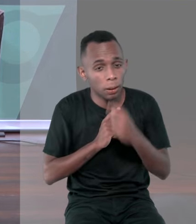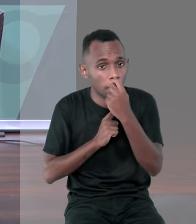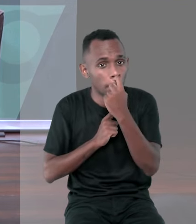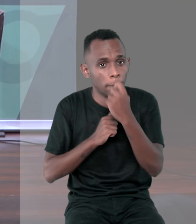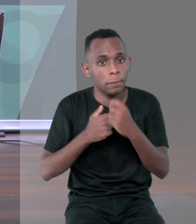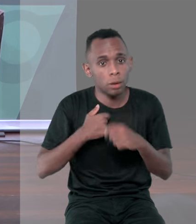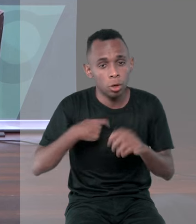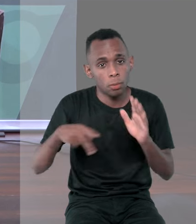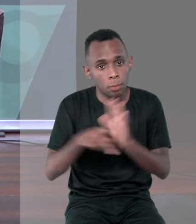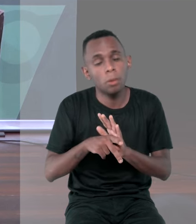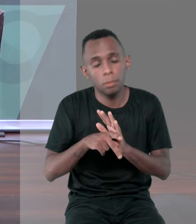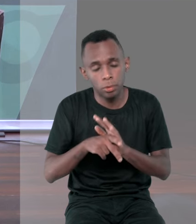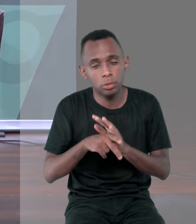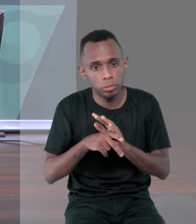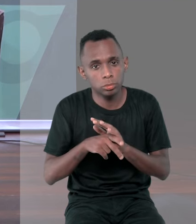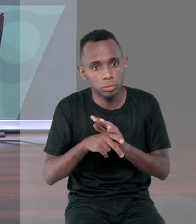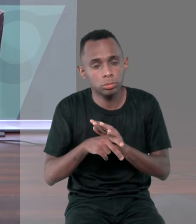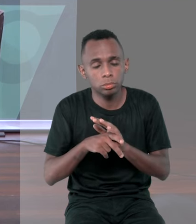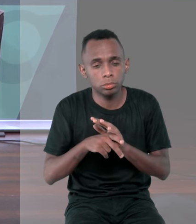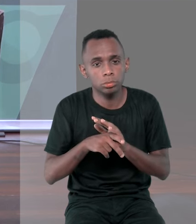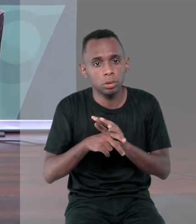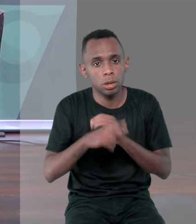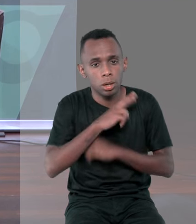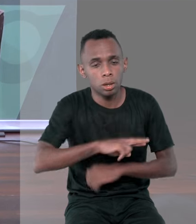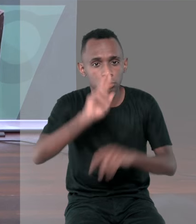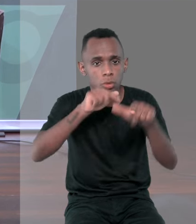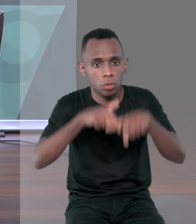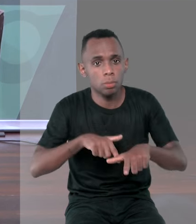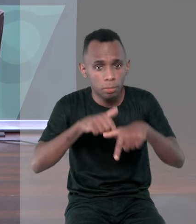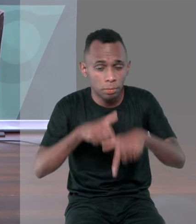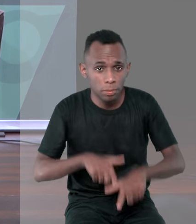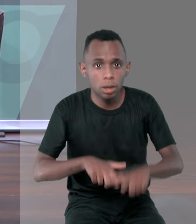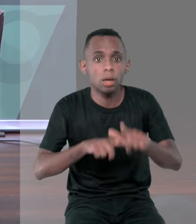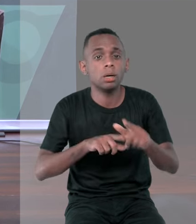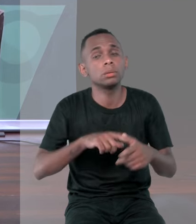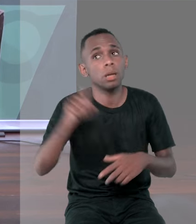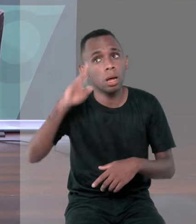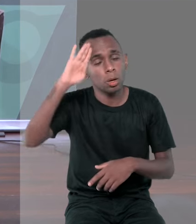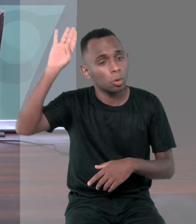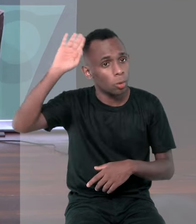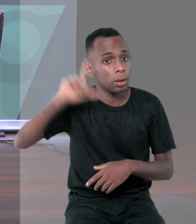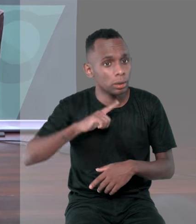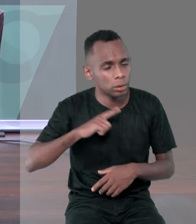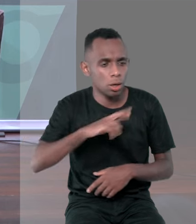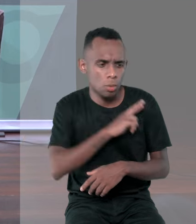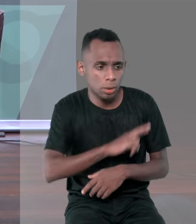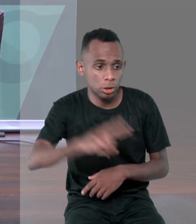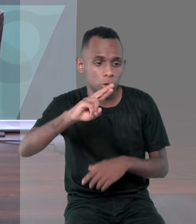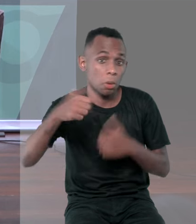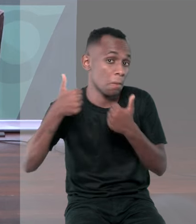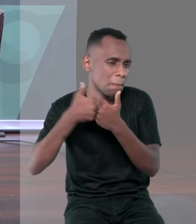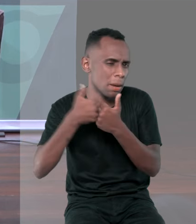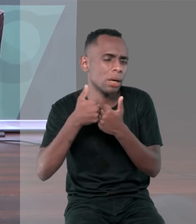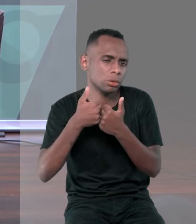Eu sou umbandista e em Cuba tem a santeria, né, que é uma religião muito próxima.